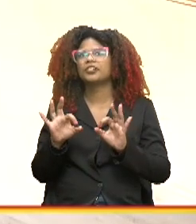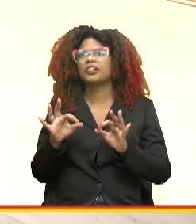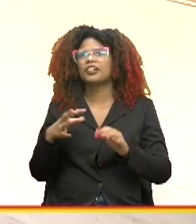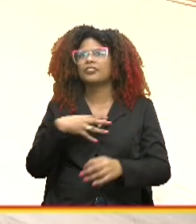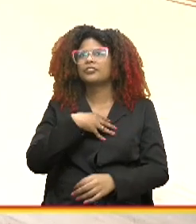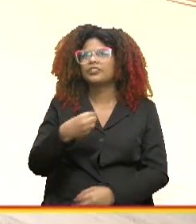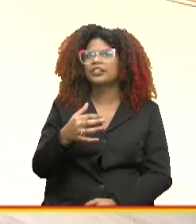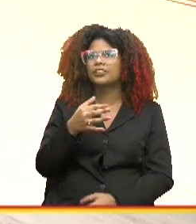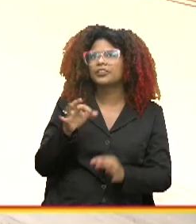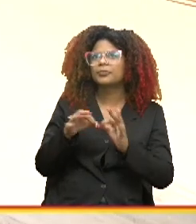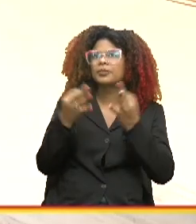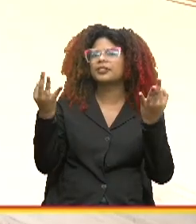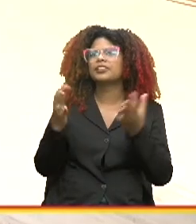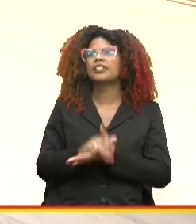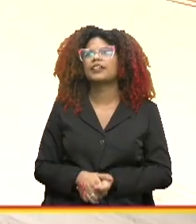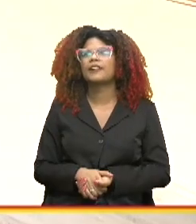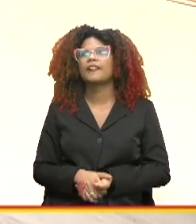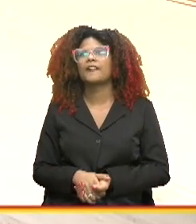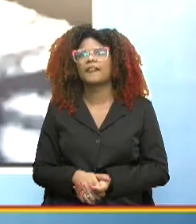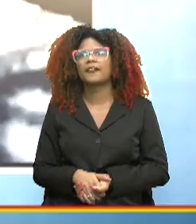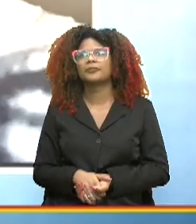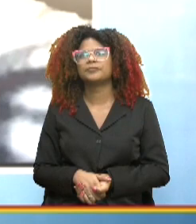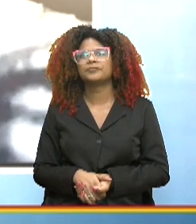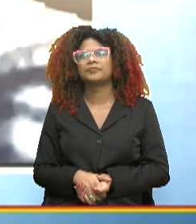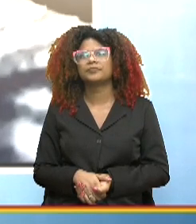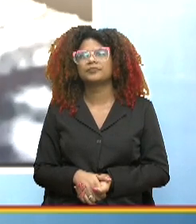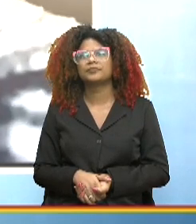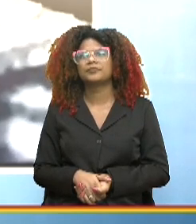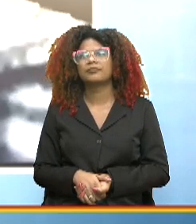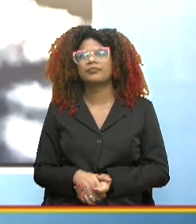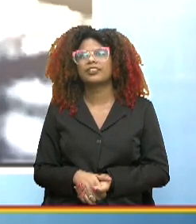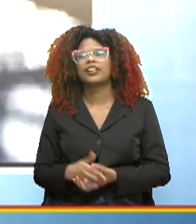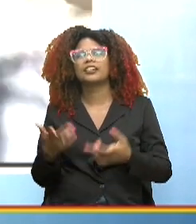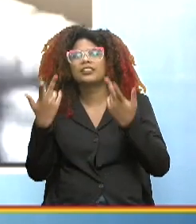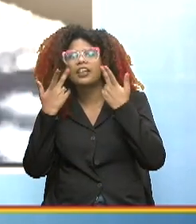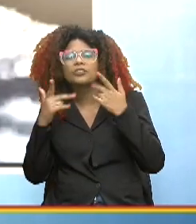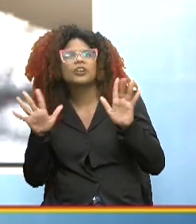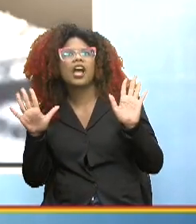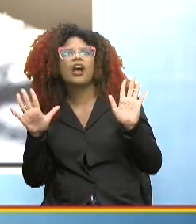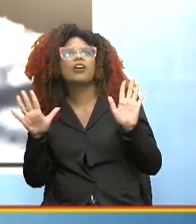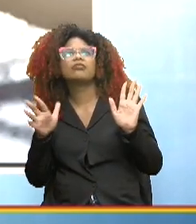não existe nem filho natural né